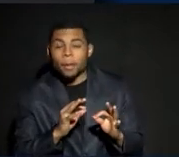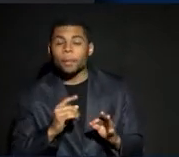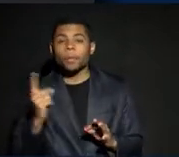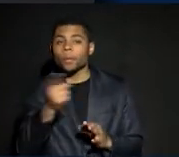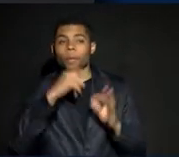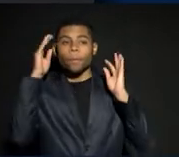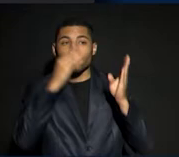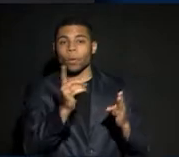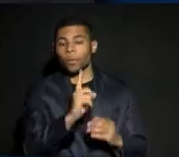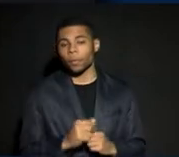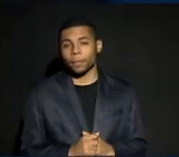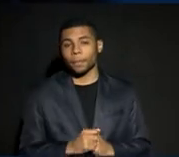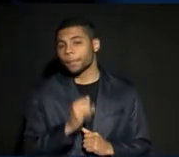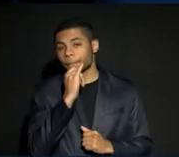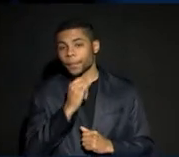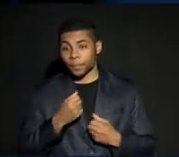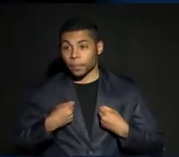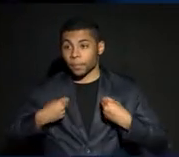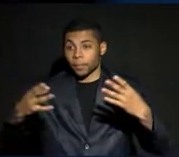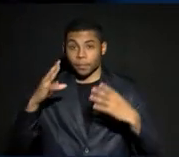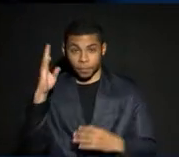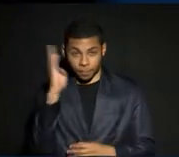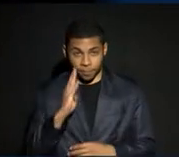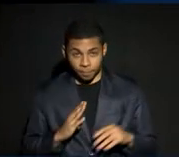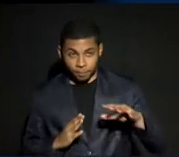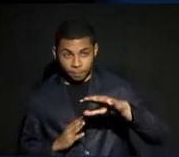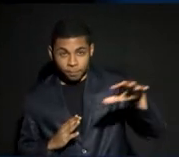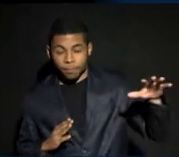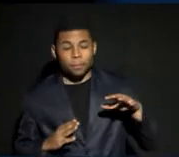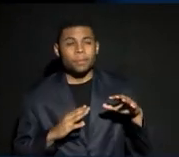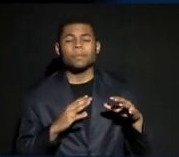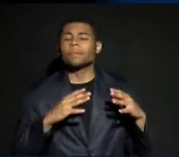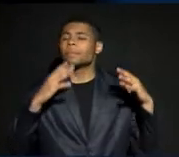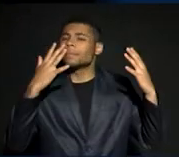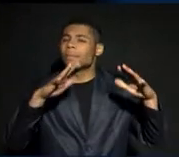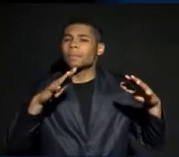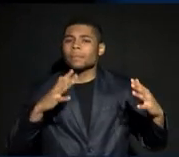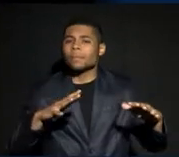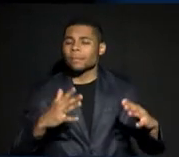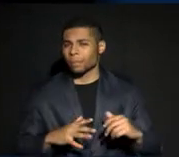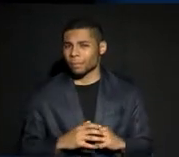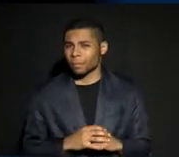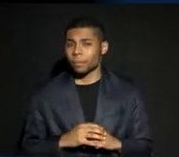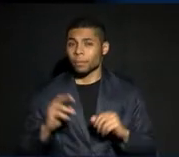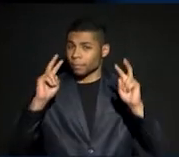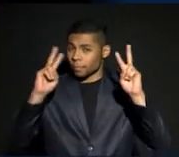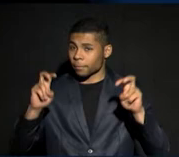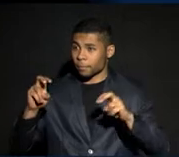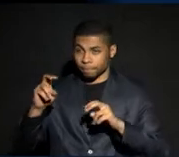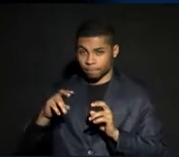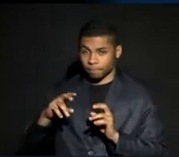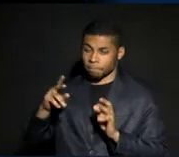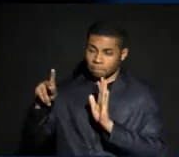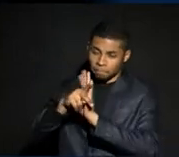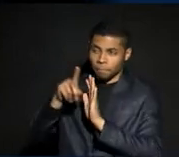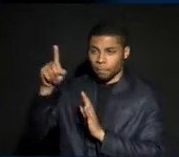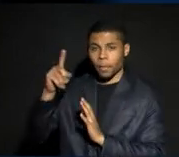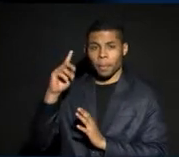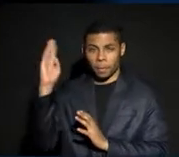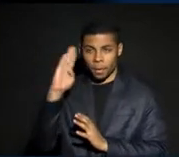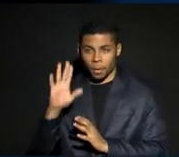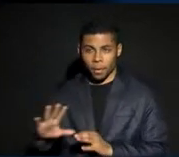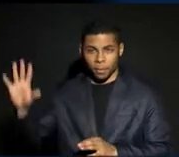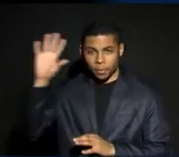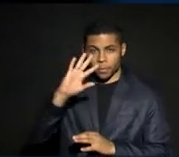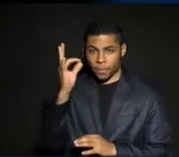do gasto público no Brasil está em franca decadência, tanto no plano federal quanto no plano estadual.